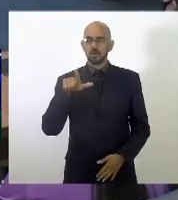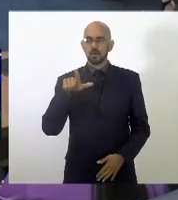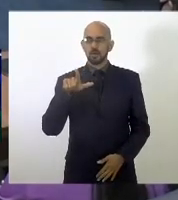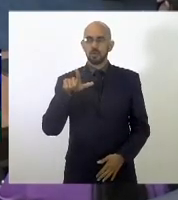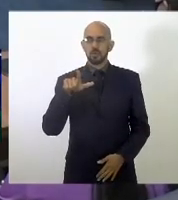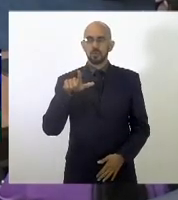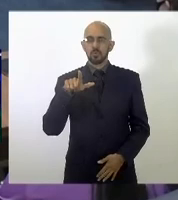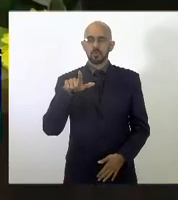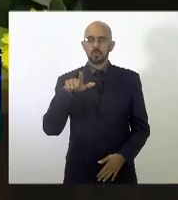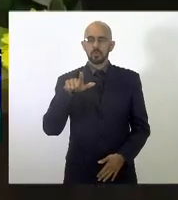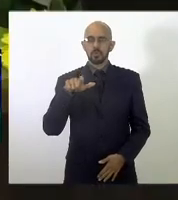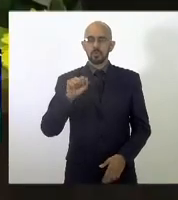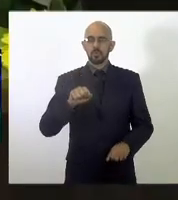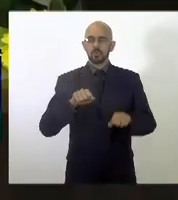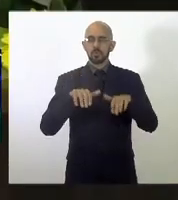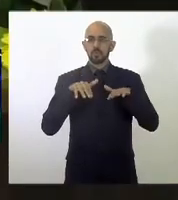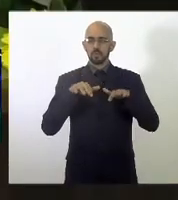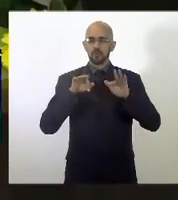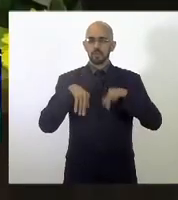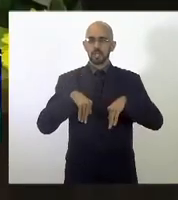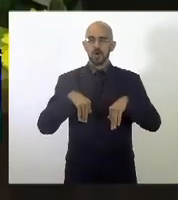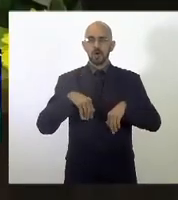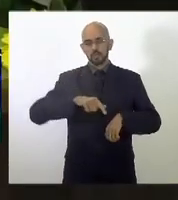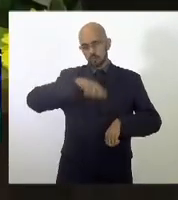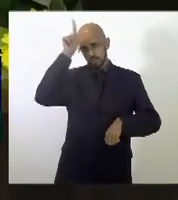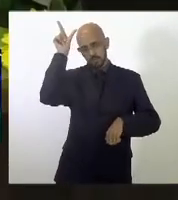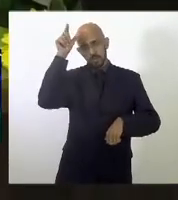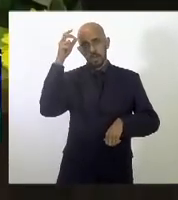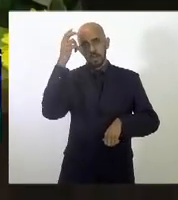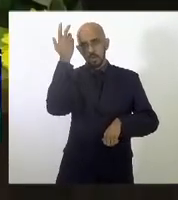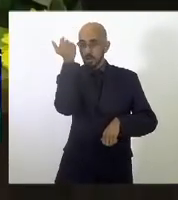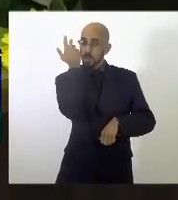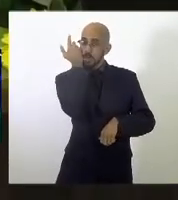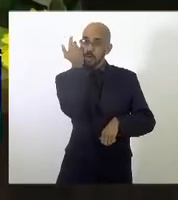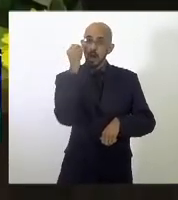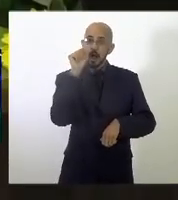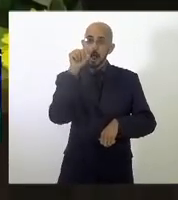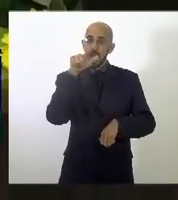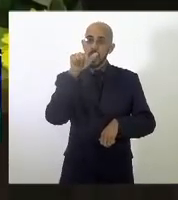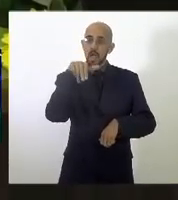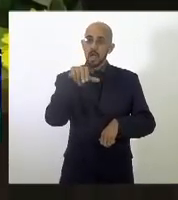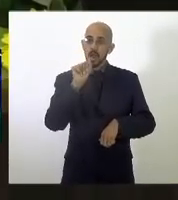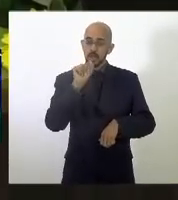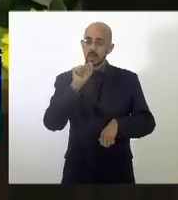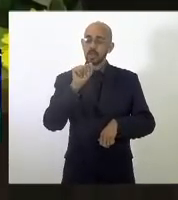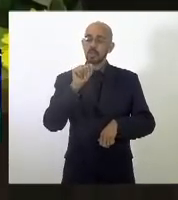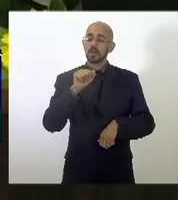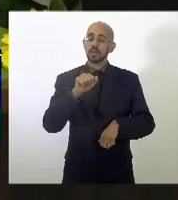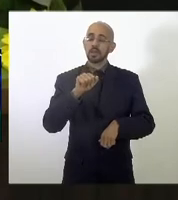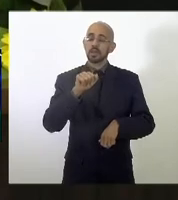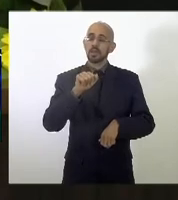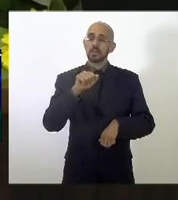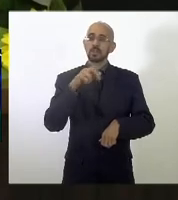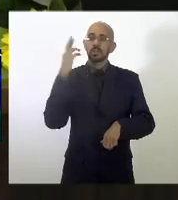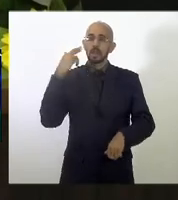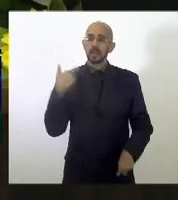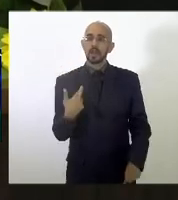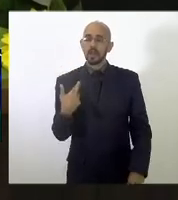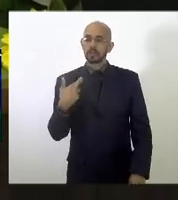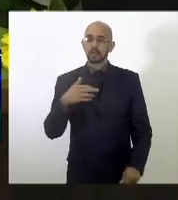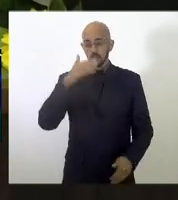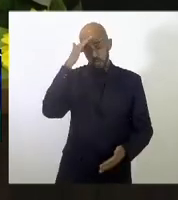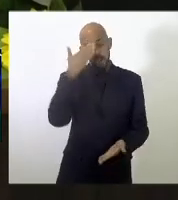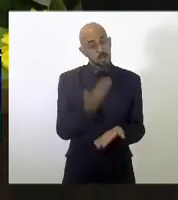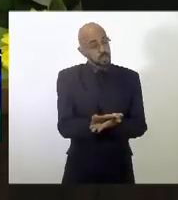no expediente final temos escritos deputado Luiz Paulo, Eliomar Coelho, Marta Rocha, Alana Passos, Renata Souza. Acredito